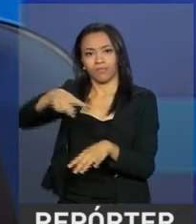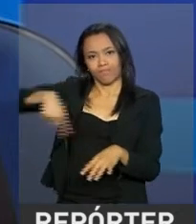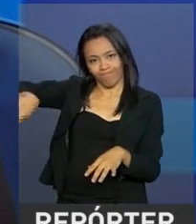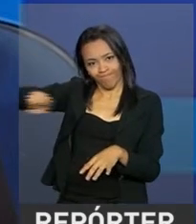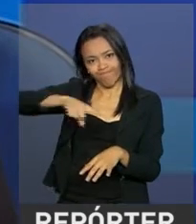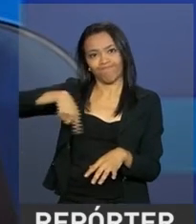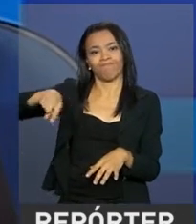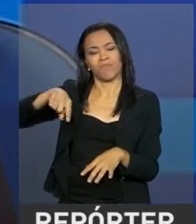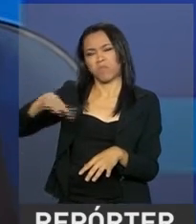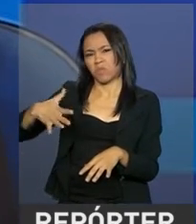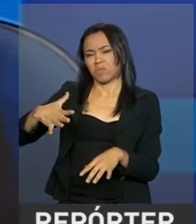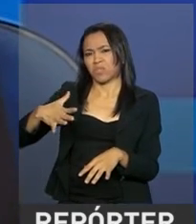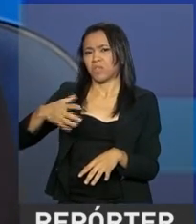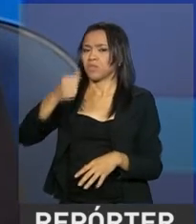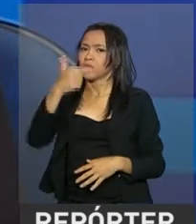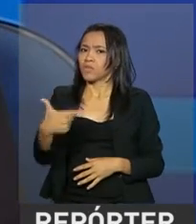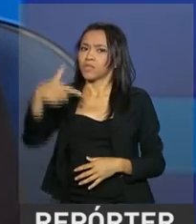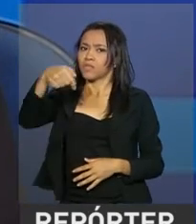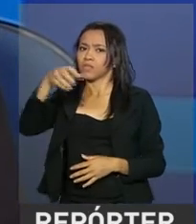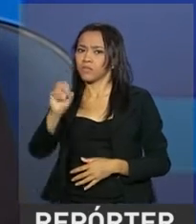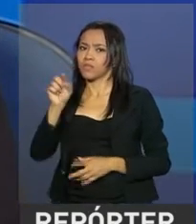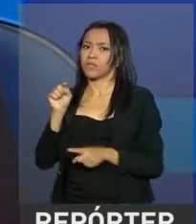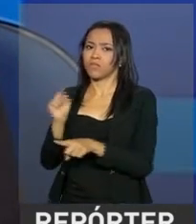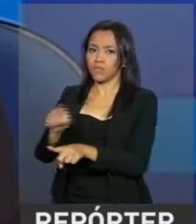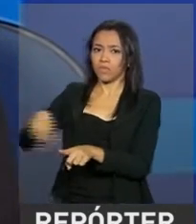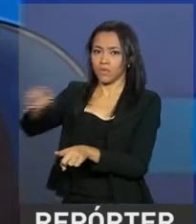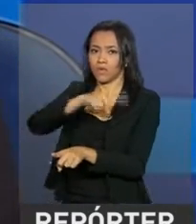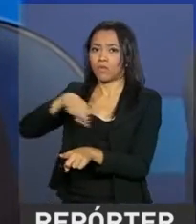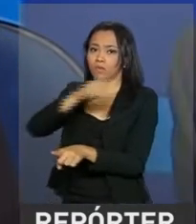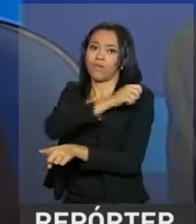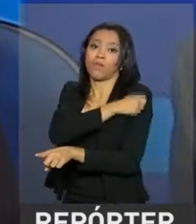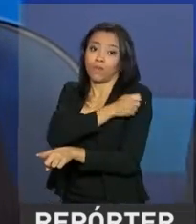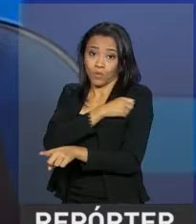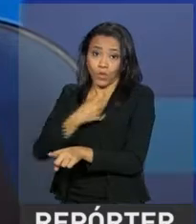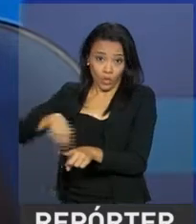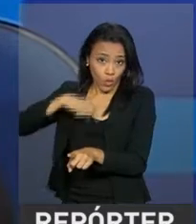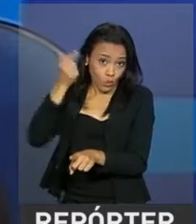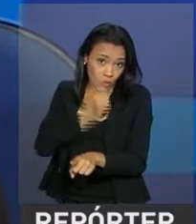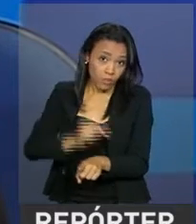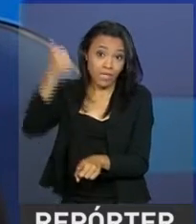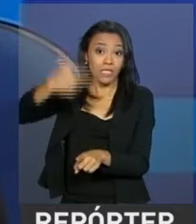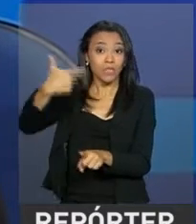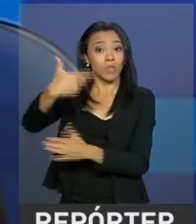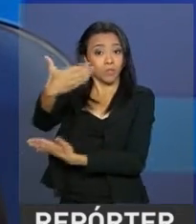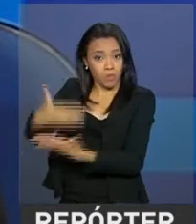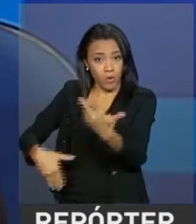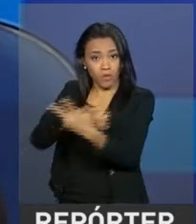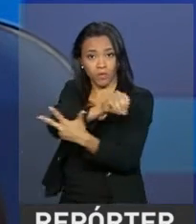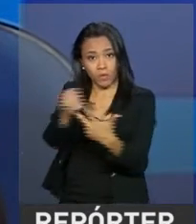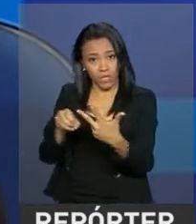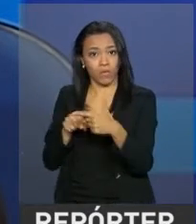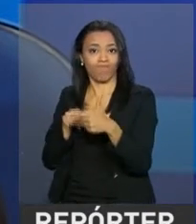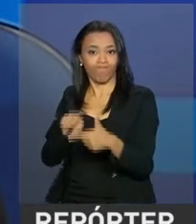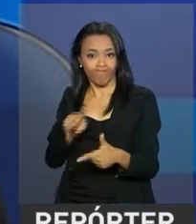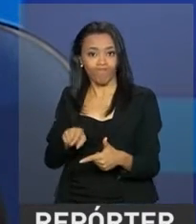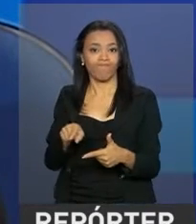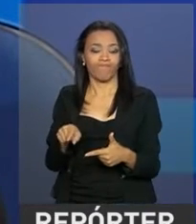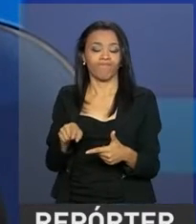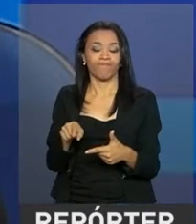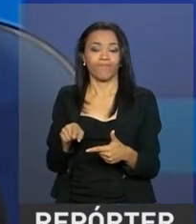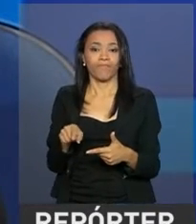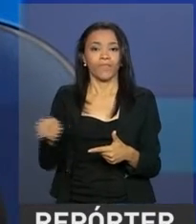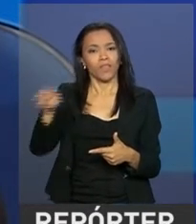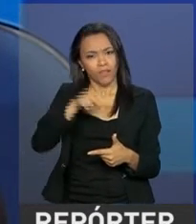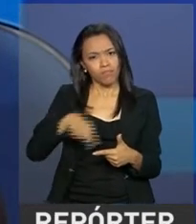um total de pouco mais de 270 mil e que nós conseguimos nessa segunda aplicação atender